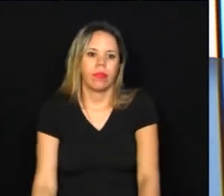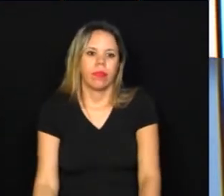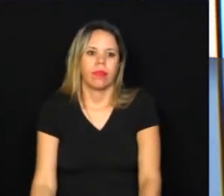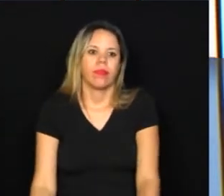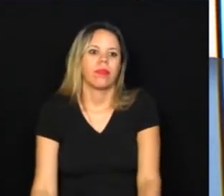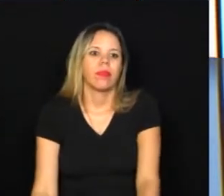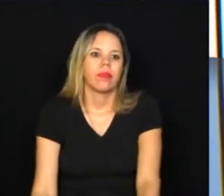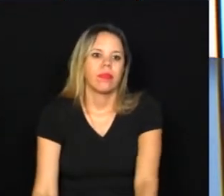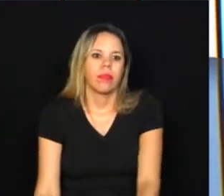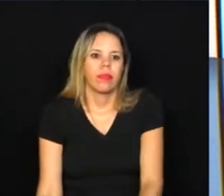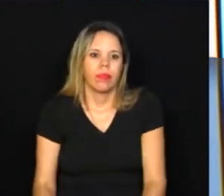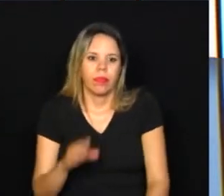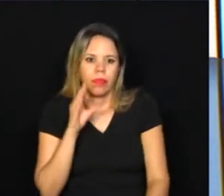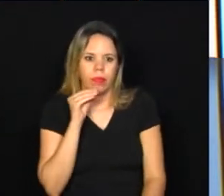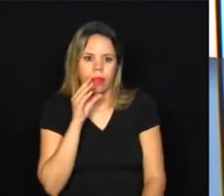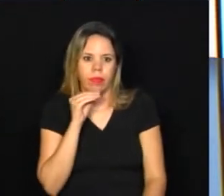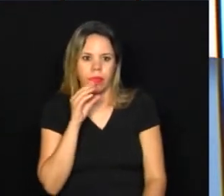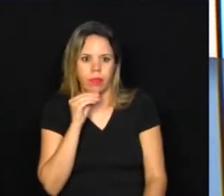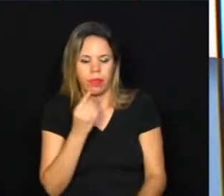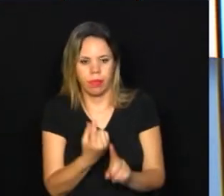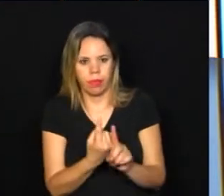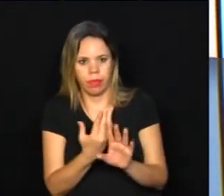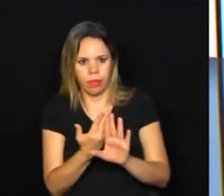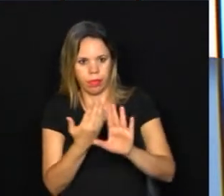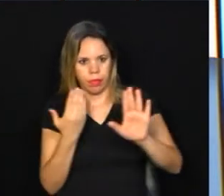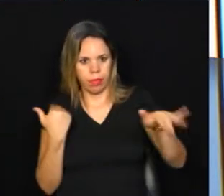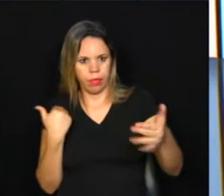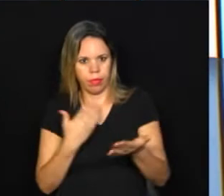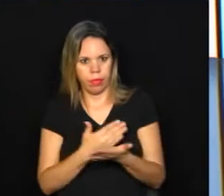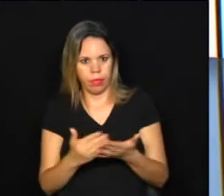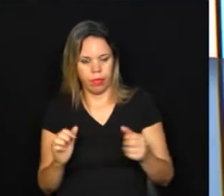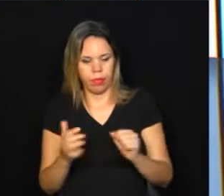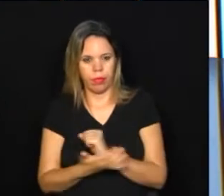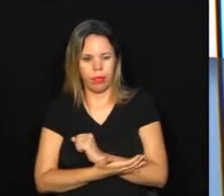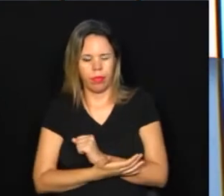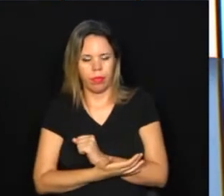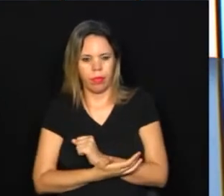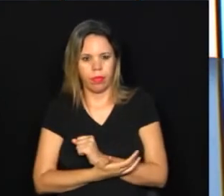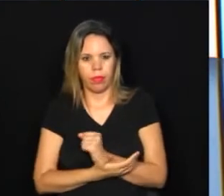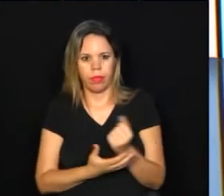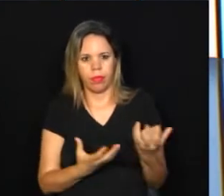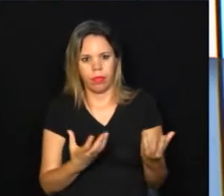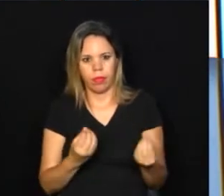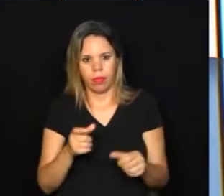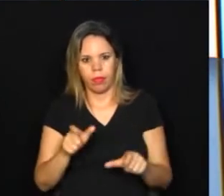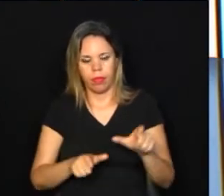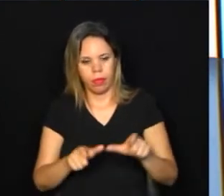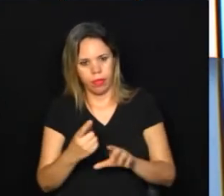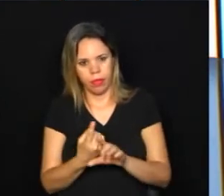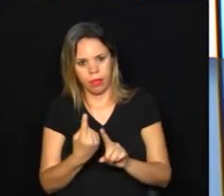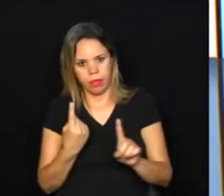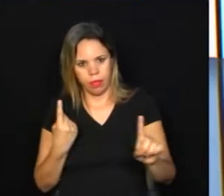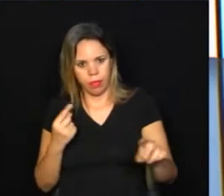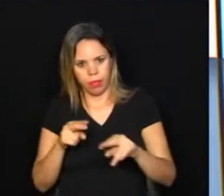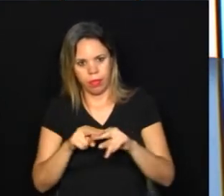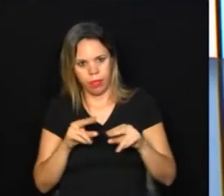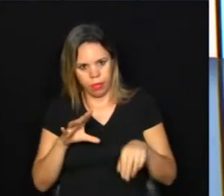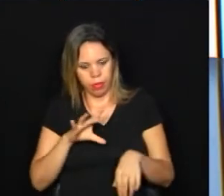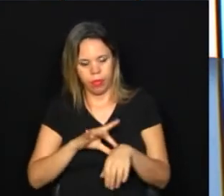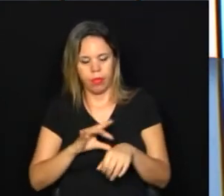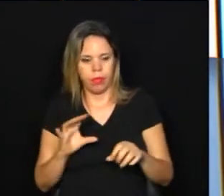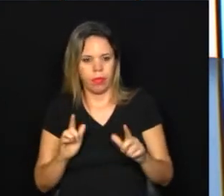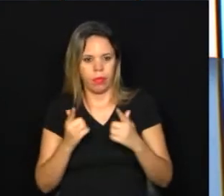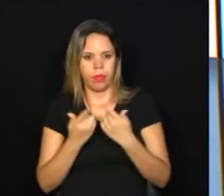Inclusive, funcionários que estão afastados desde o início da pandemia, porque muitos foram afastados em função de serem do grupo